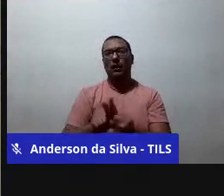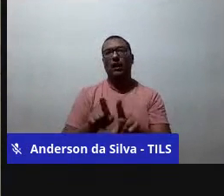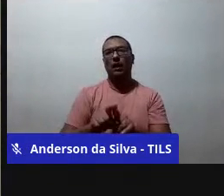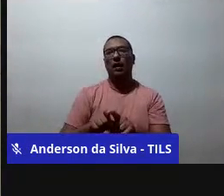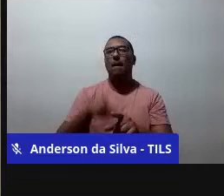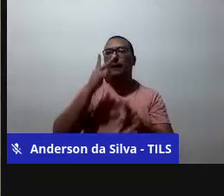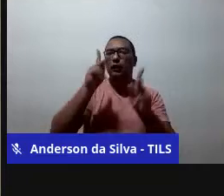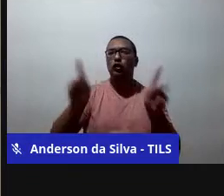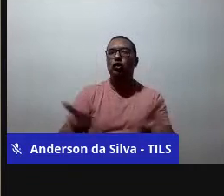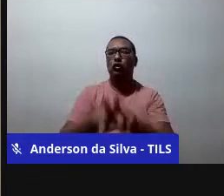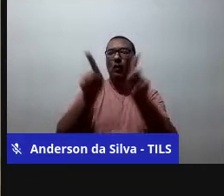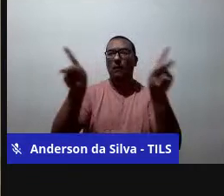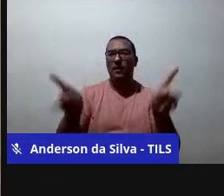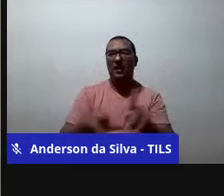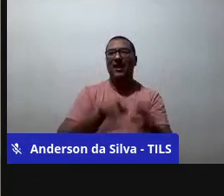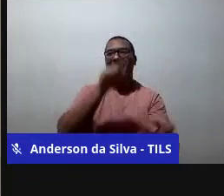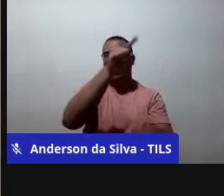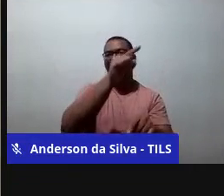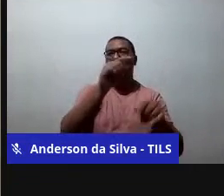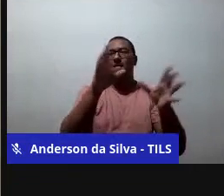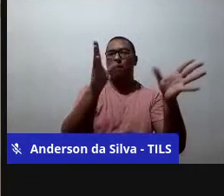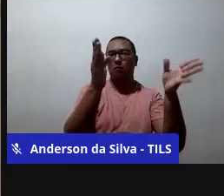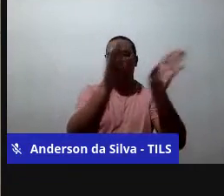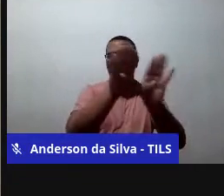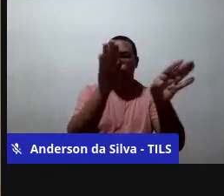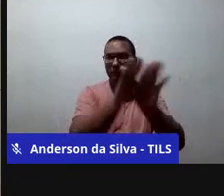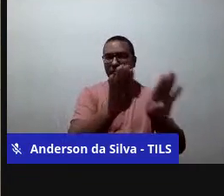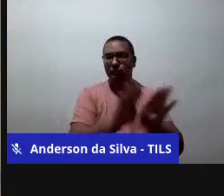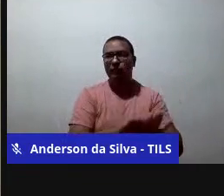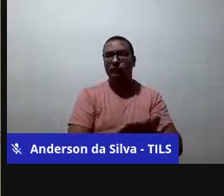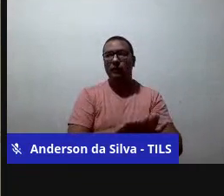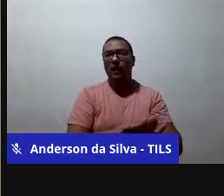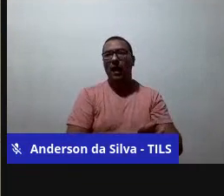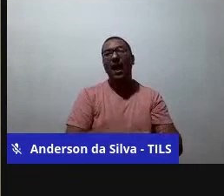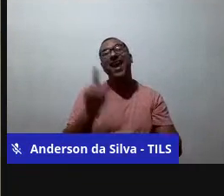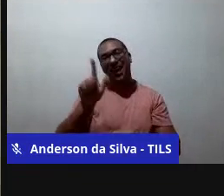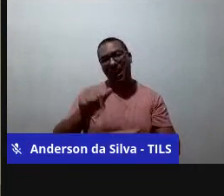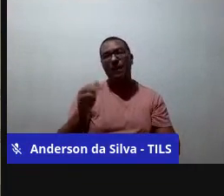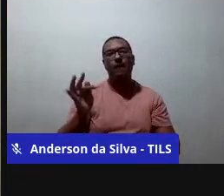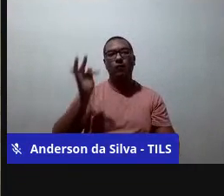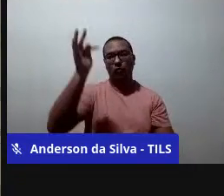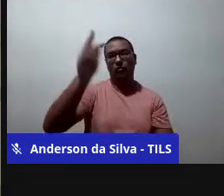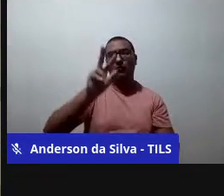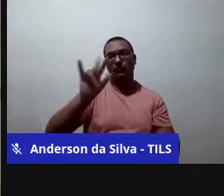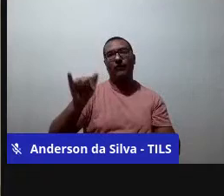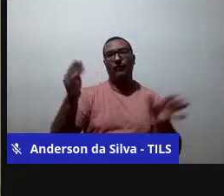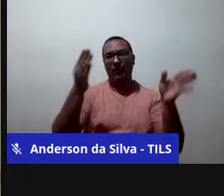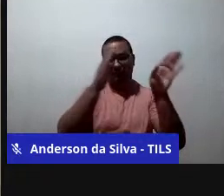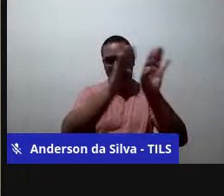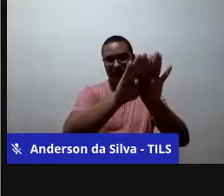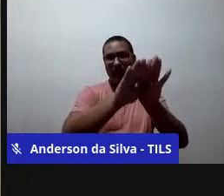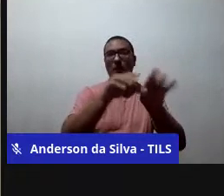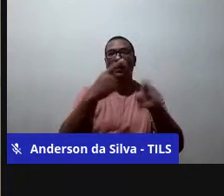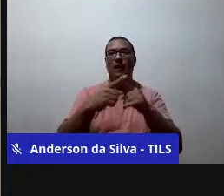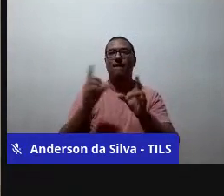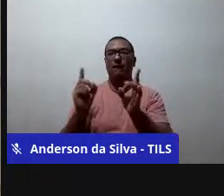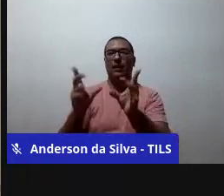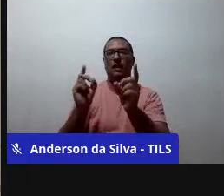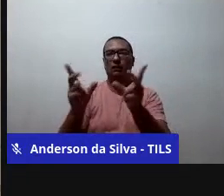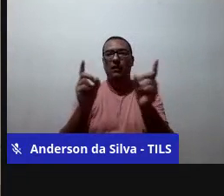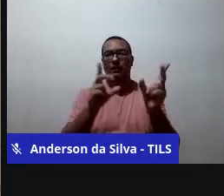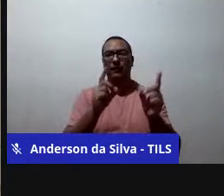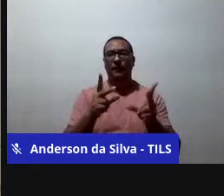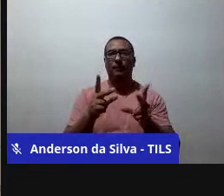fecharam nos Estados Unidos, e é uma tendência inexorável, né? Porque na medida que eu tenho mais vendas